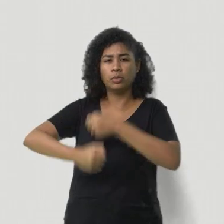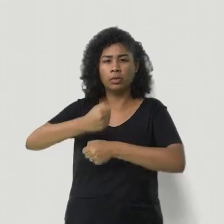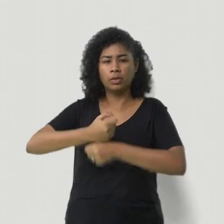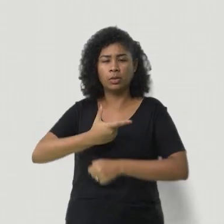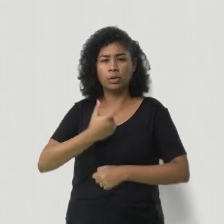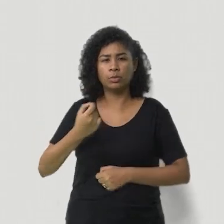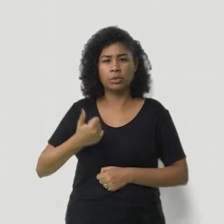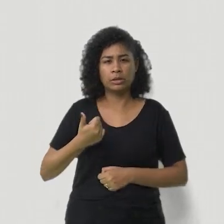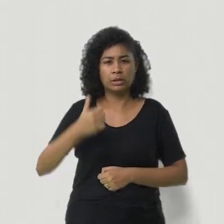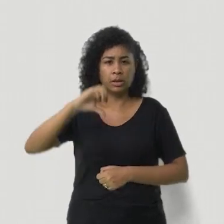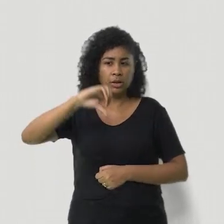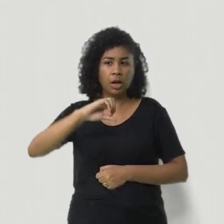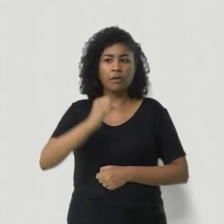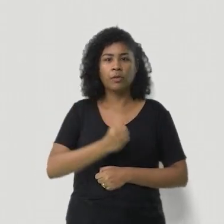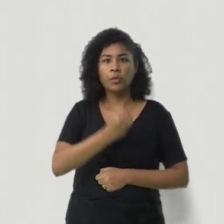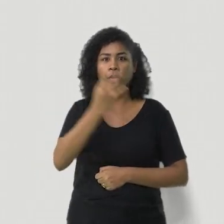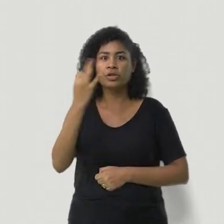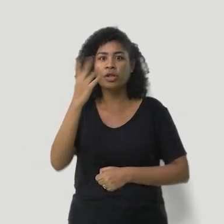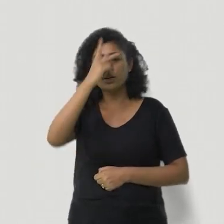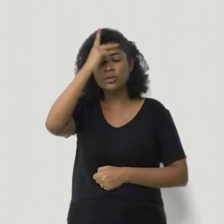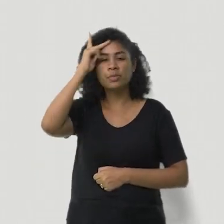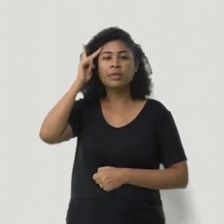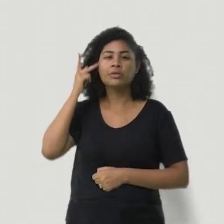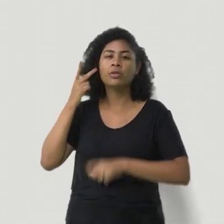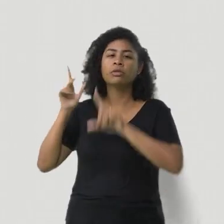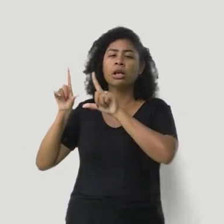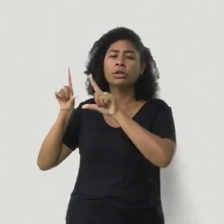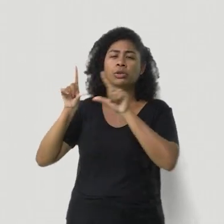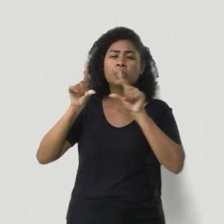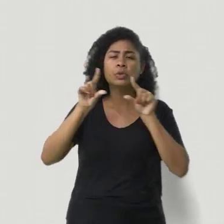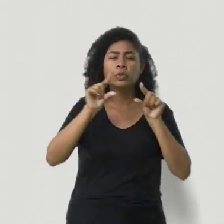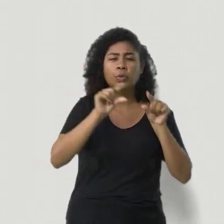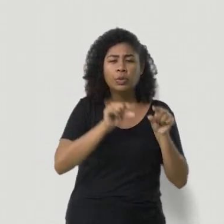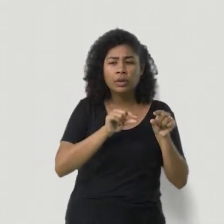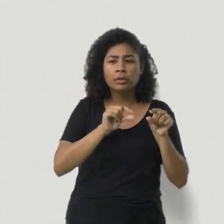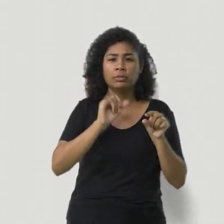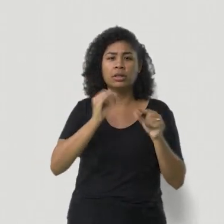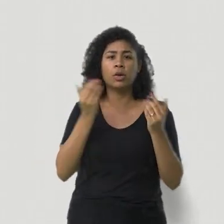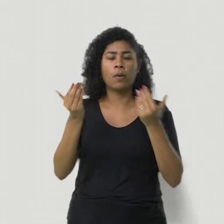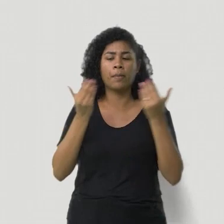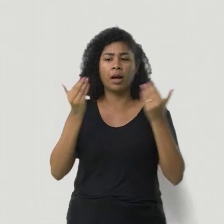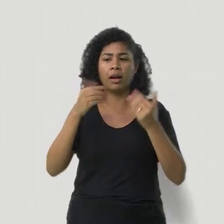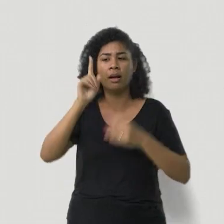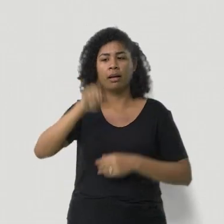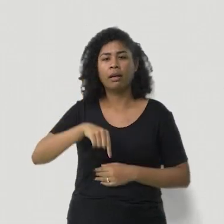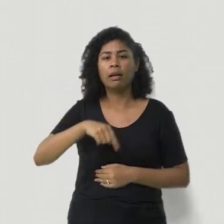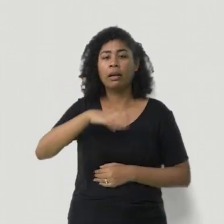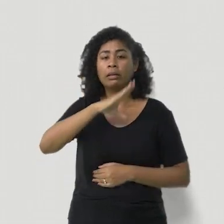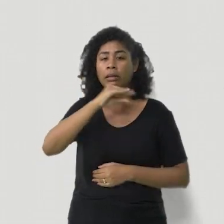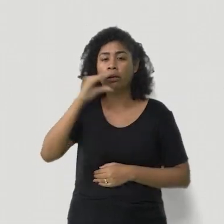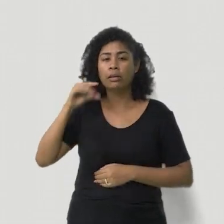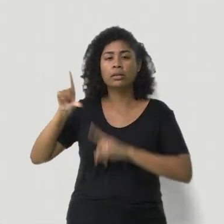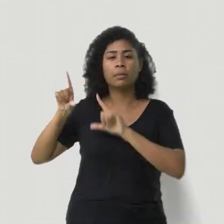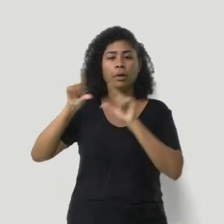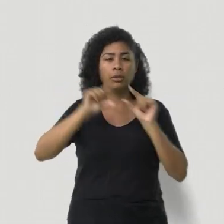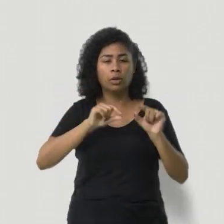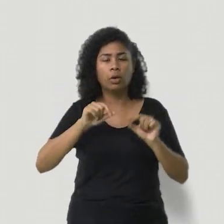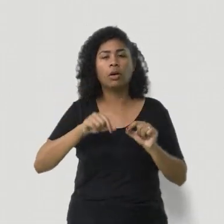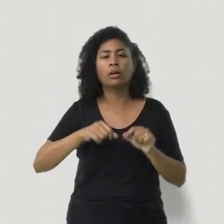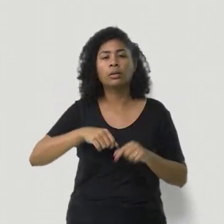Olha só a quantidade de pessoas diminuindo em relação às crianças e aumentando aí a